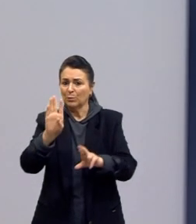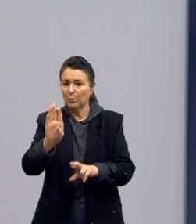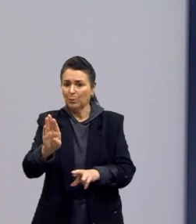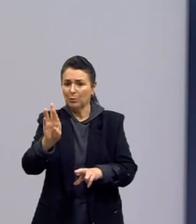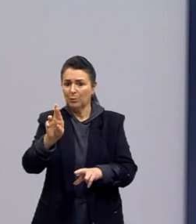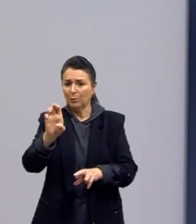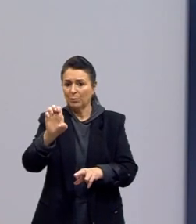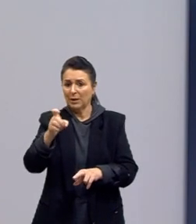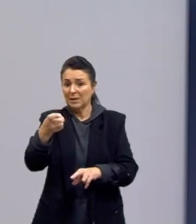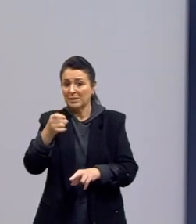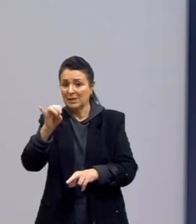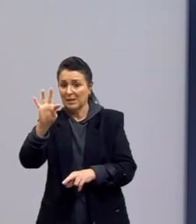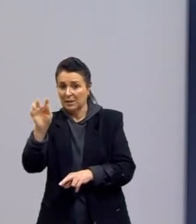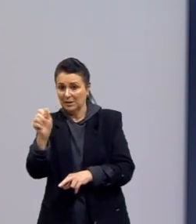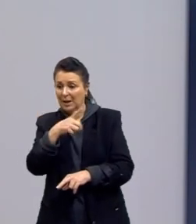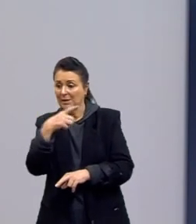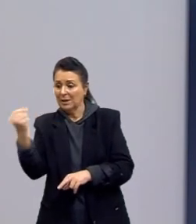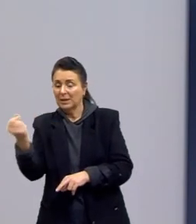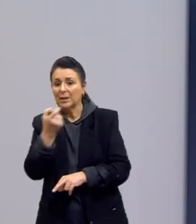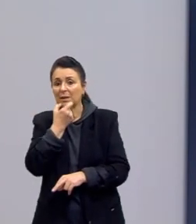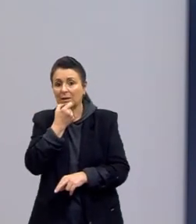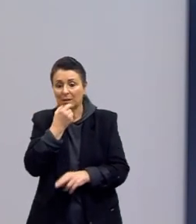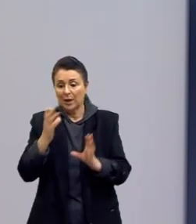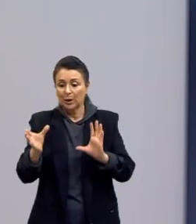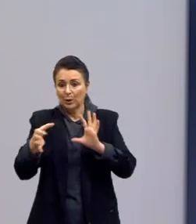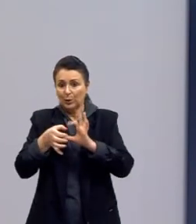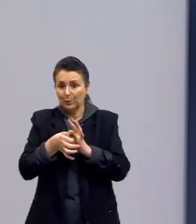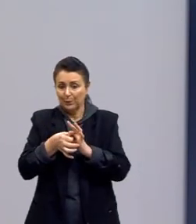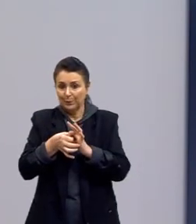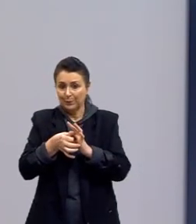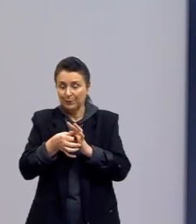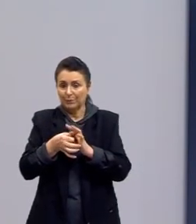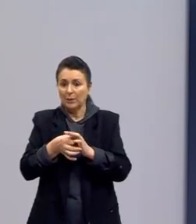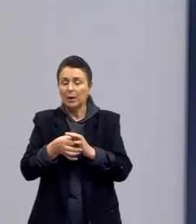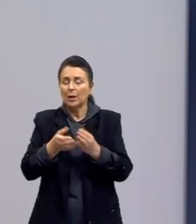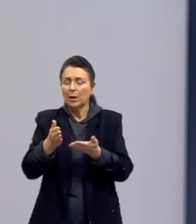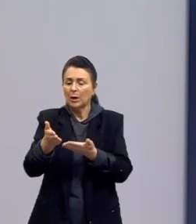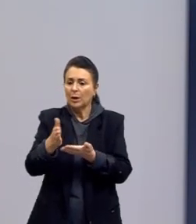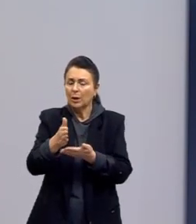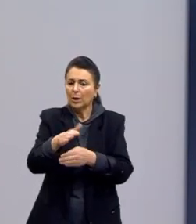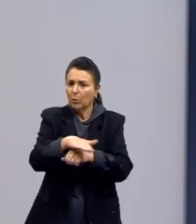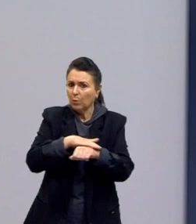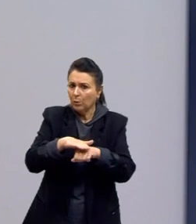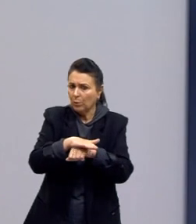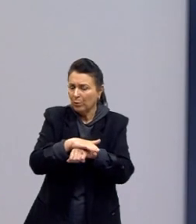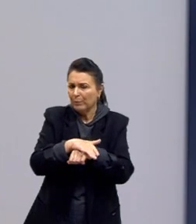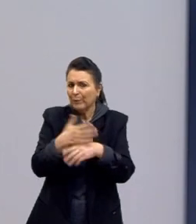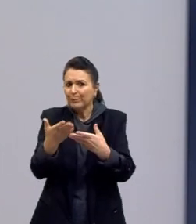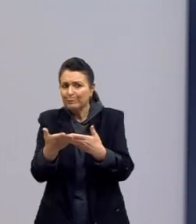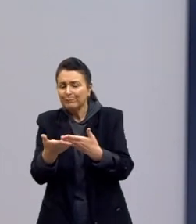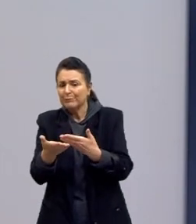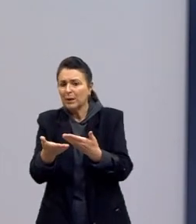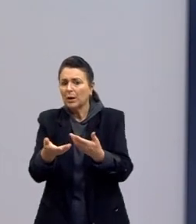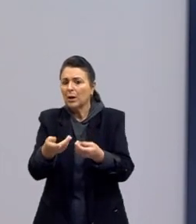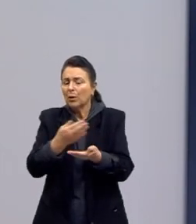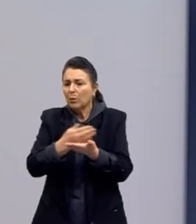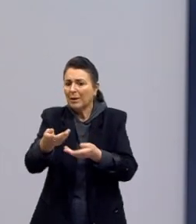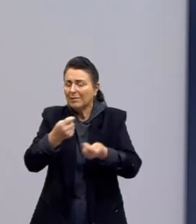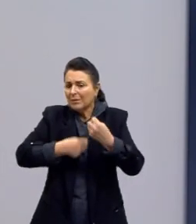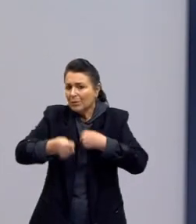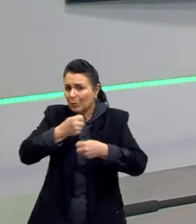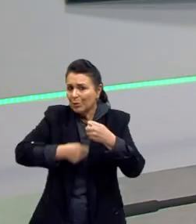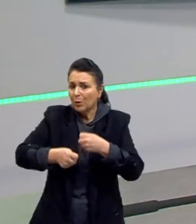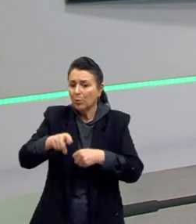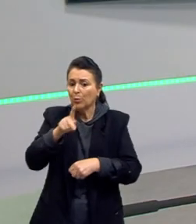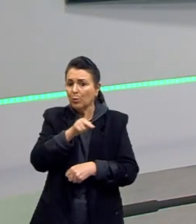né a saída a e começa então a negociação né e na Inglaterra acaba saindo trago para vocês